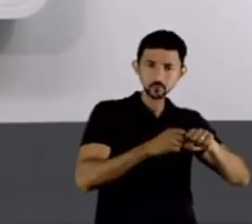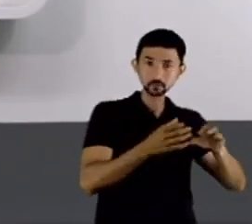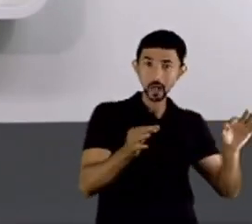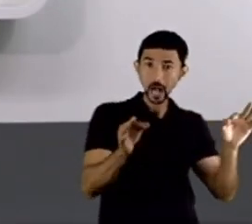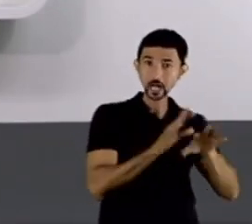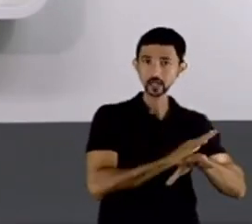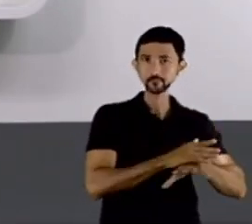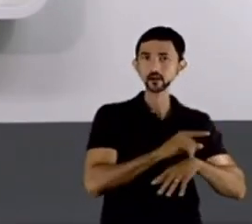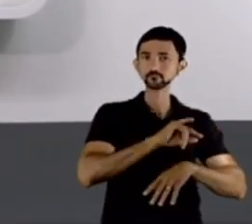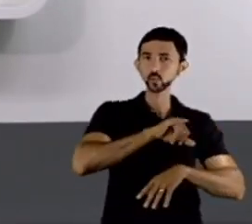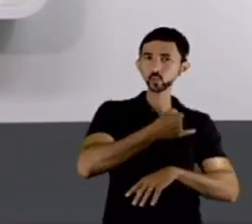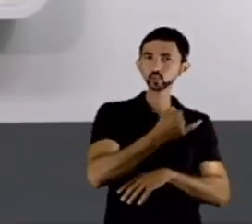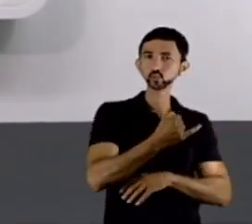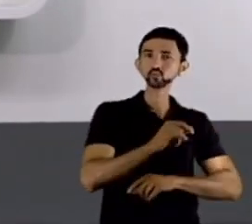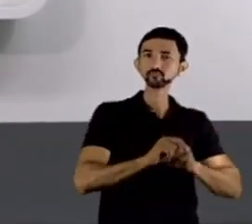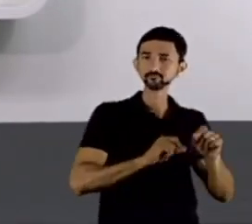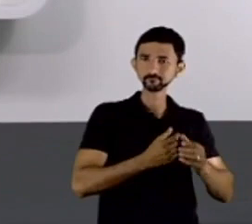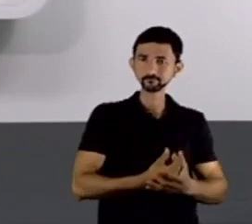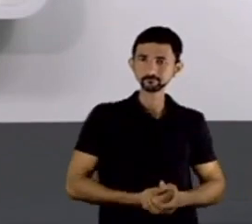venceu, do Júlio Prestes.